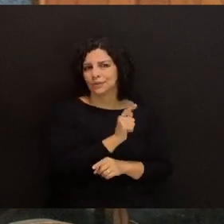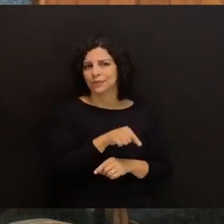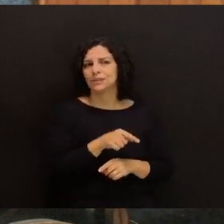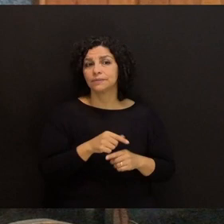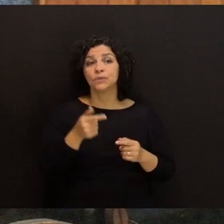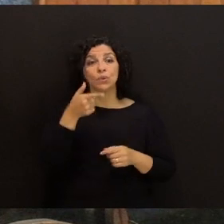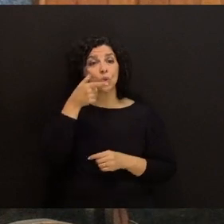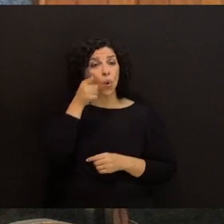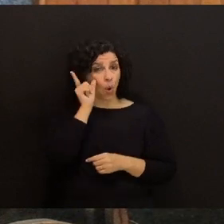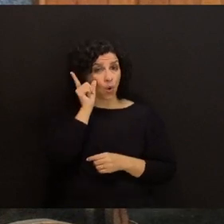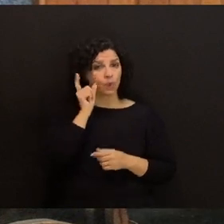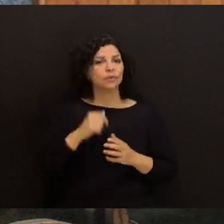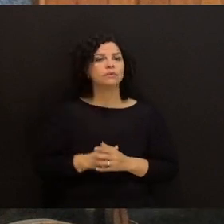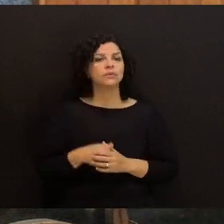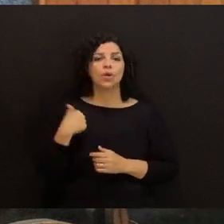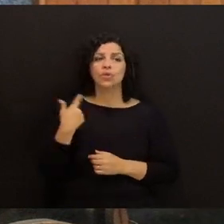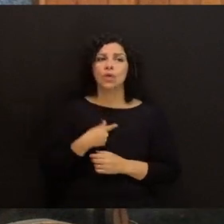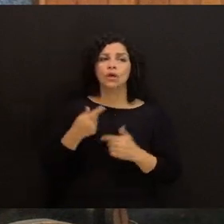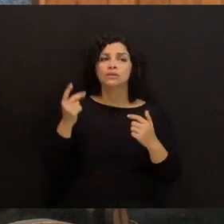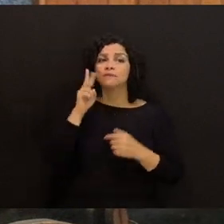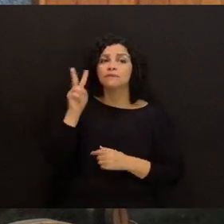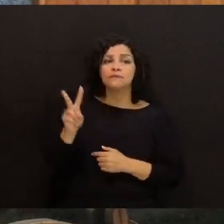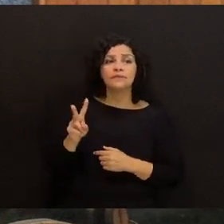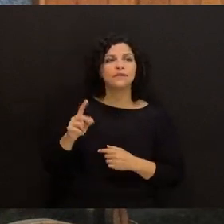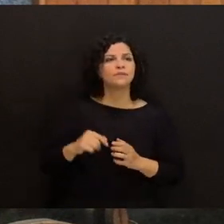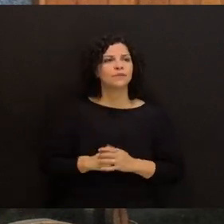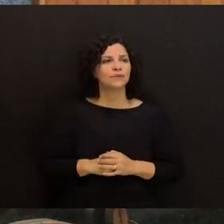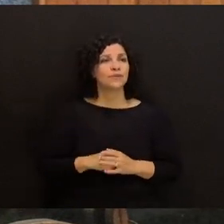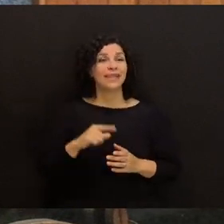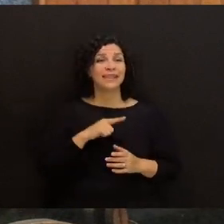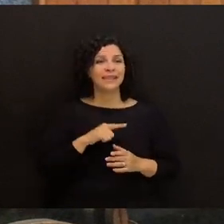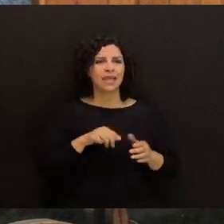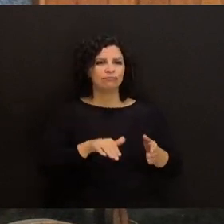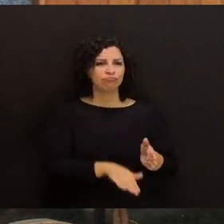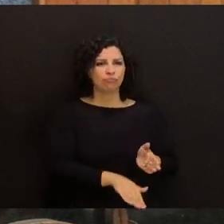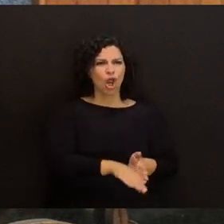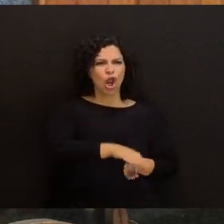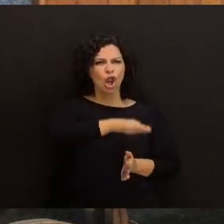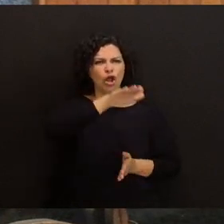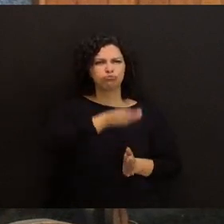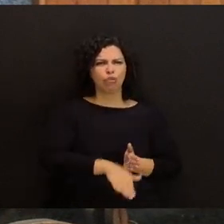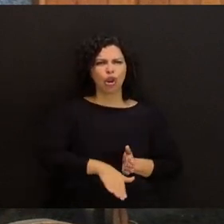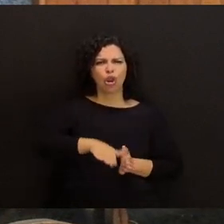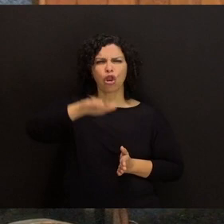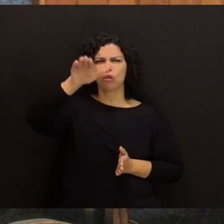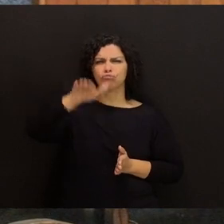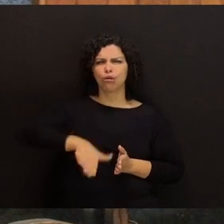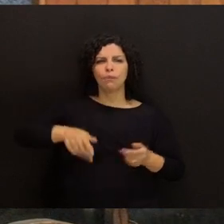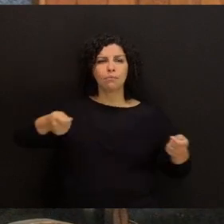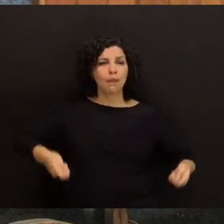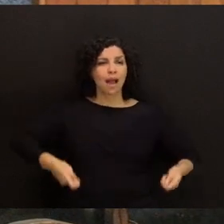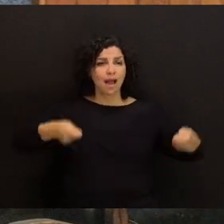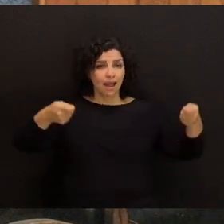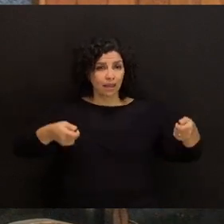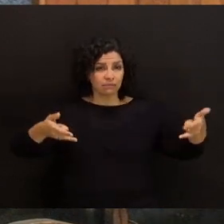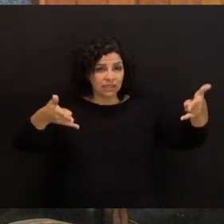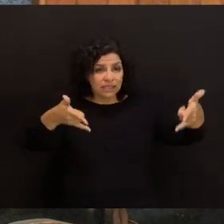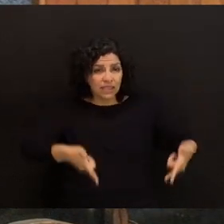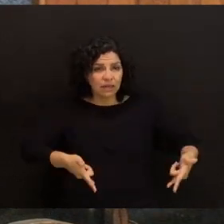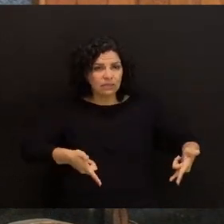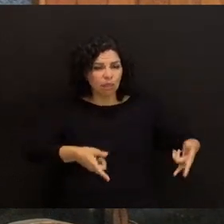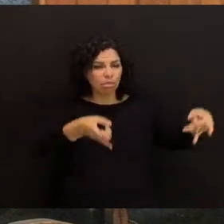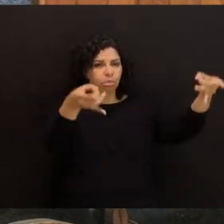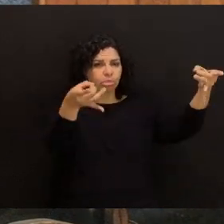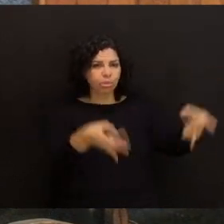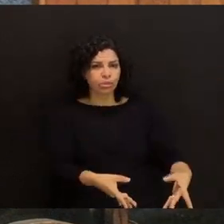E ontem nós podemos ver pilhas e mais pilhas de macas amontoadas